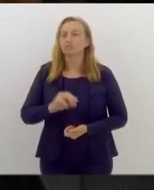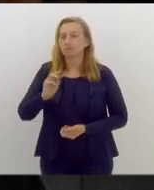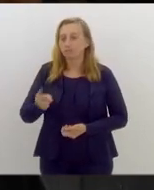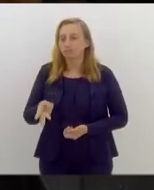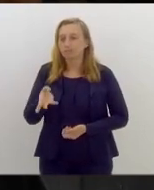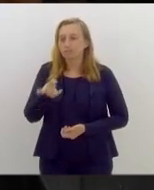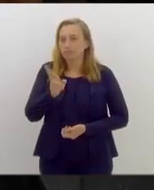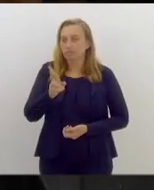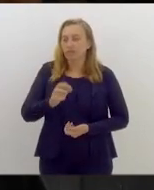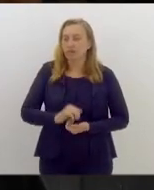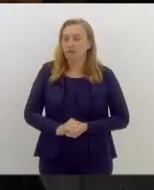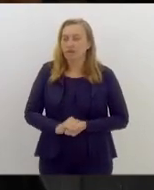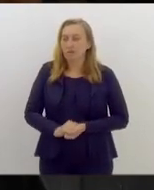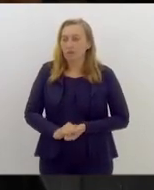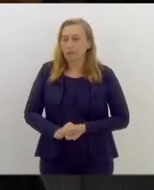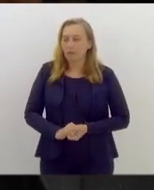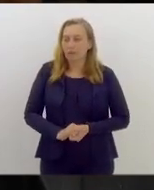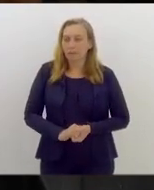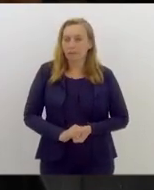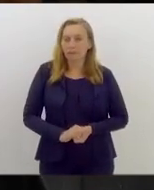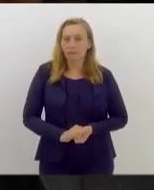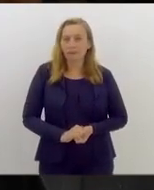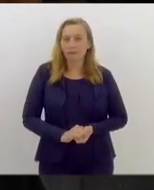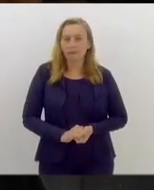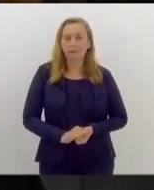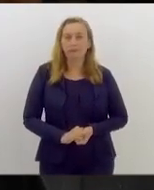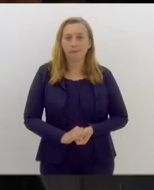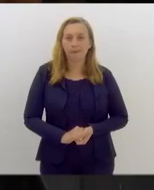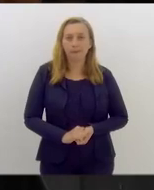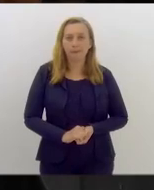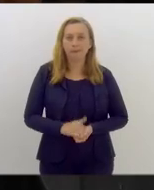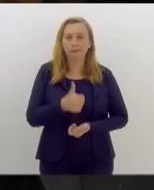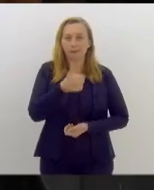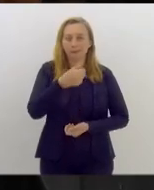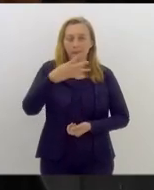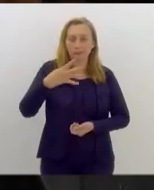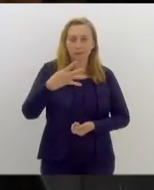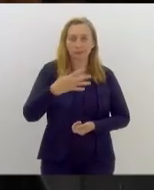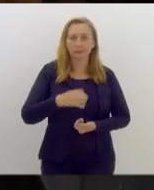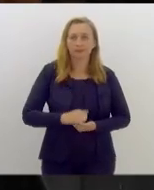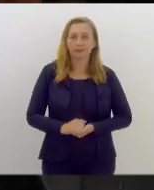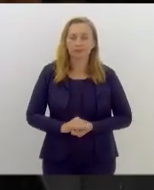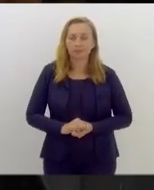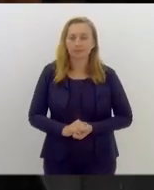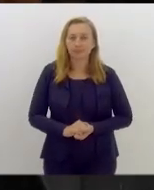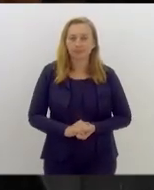de reais, que derivam de 14